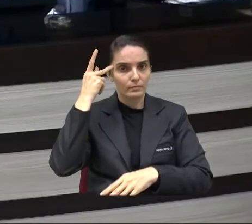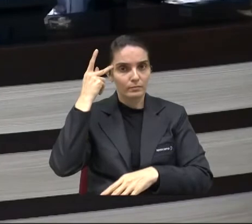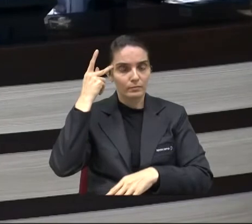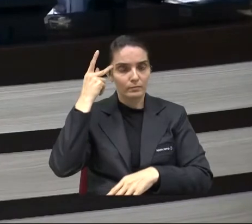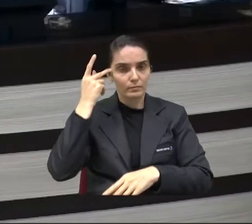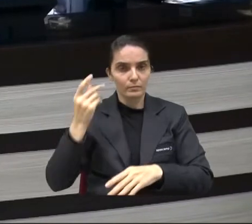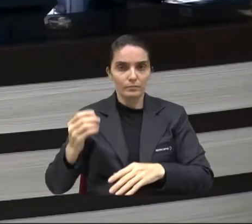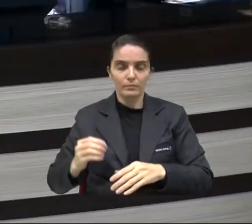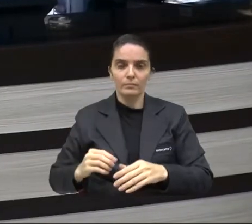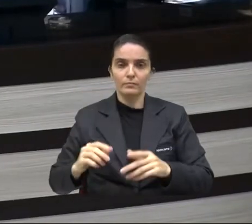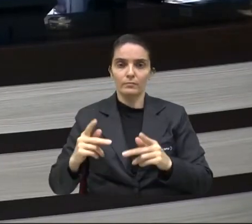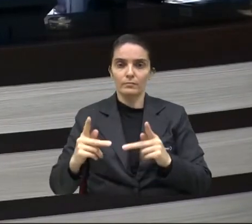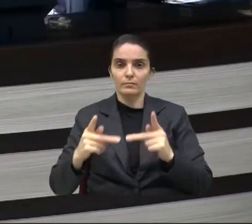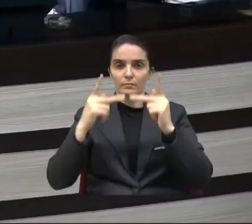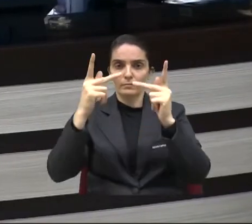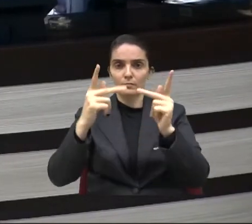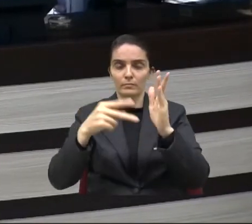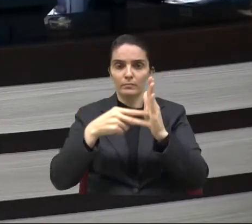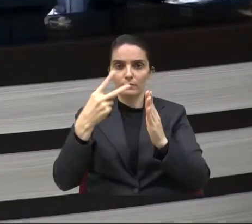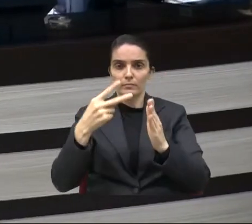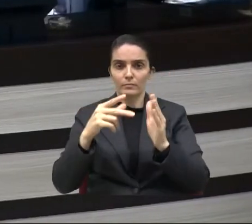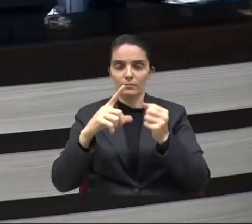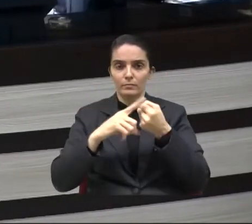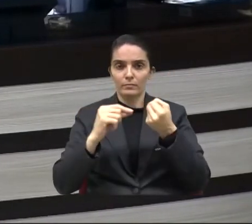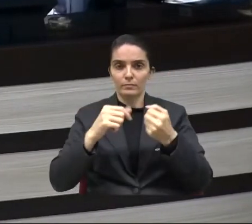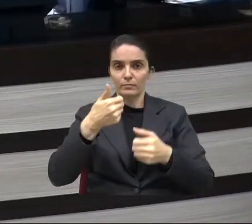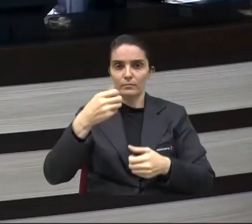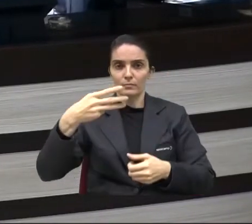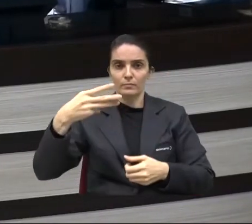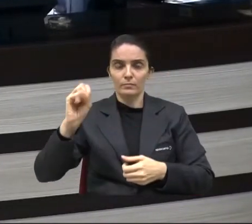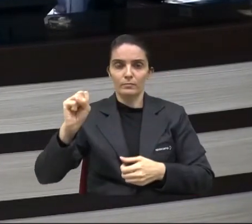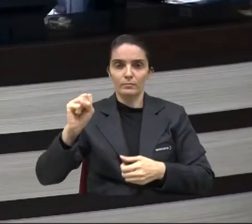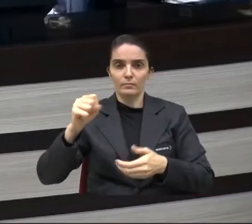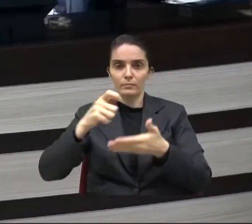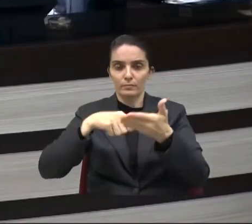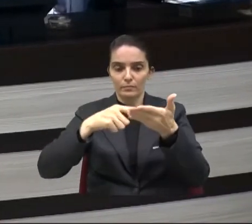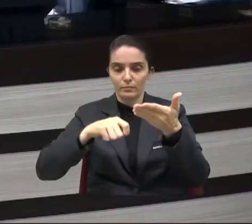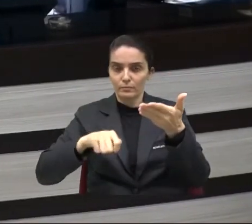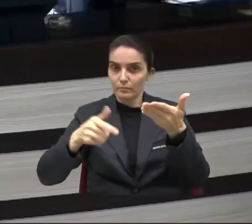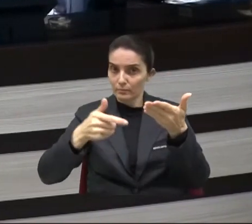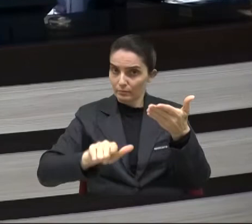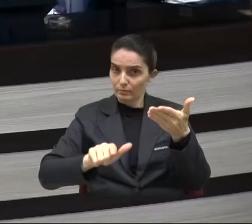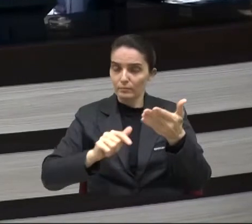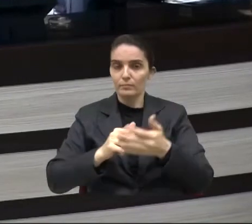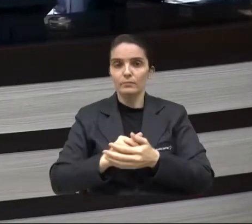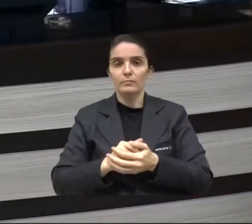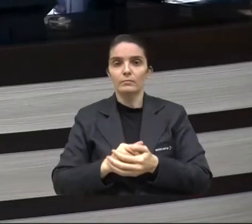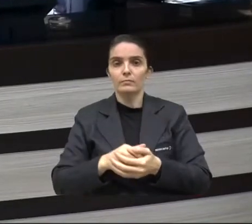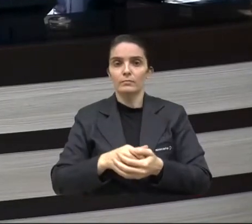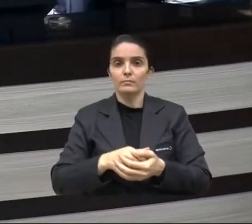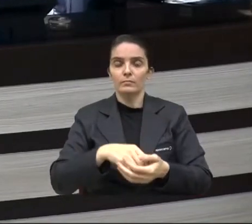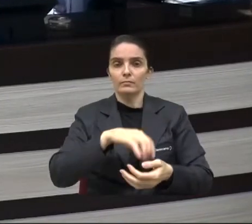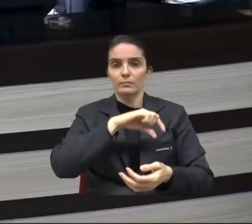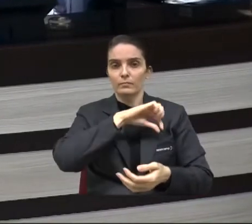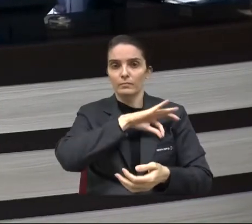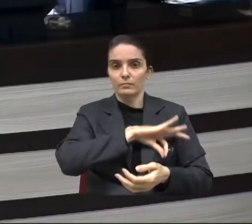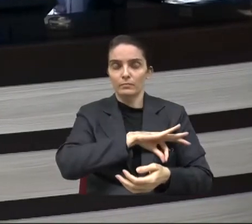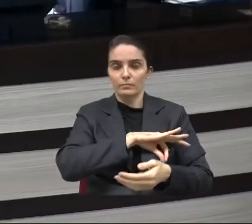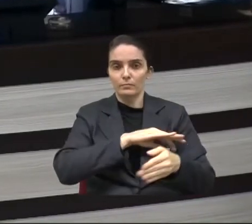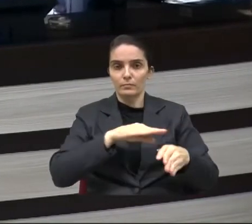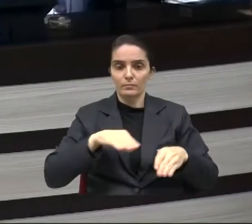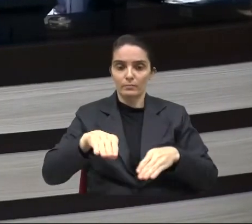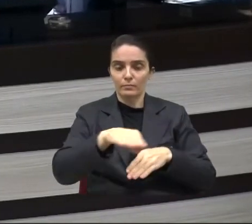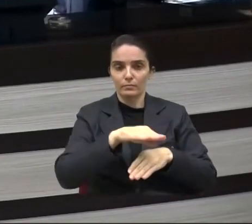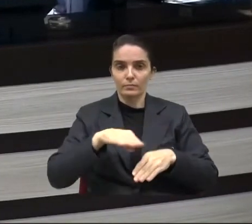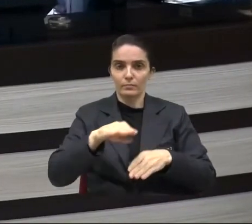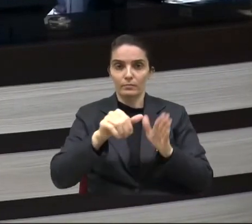inclui o parágrafo 2º no artigo 138, que corrige a distorção entre o salário padrão do primeiro-tenente